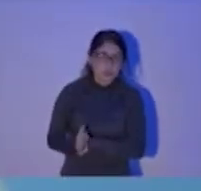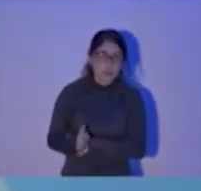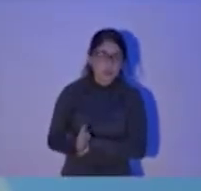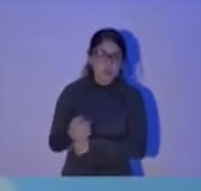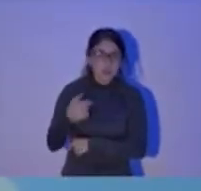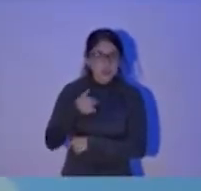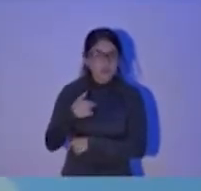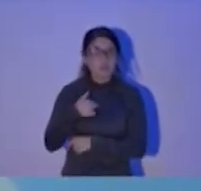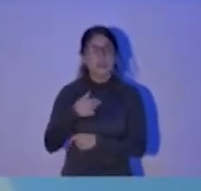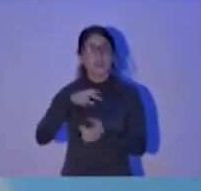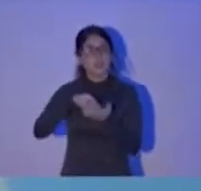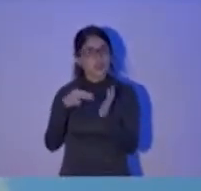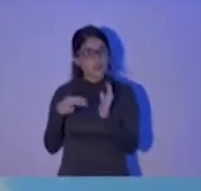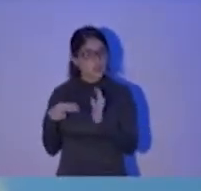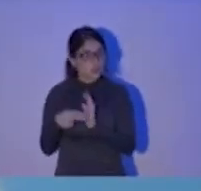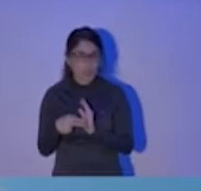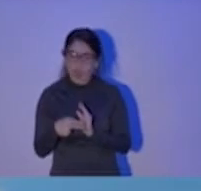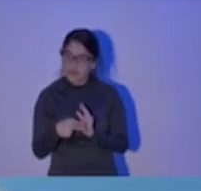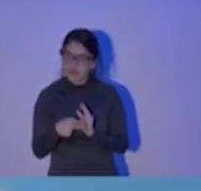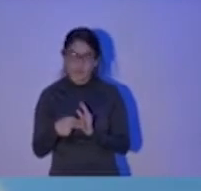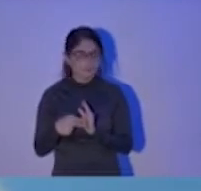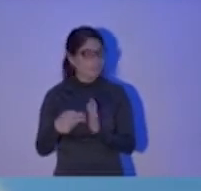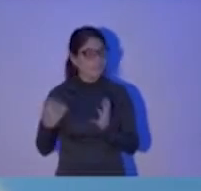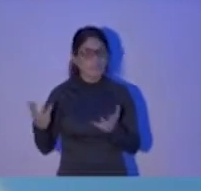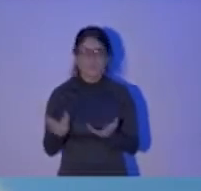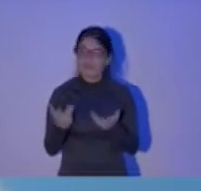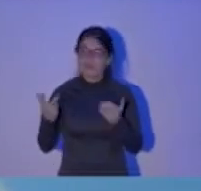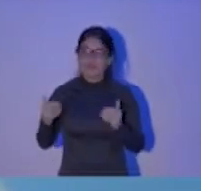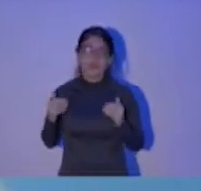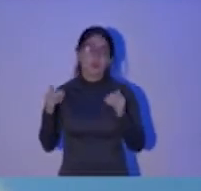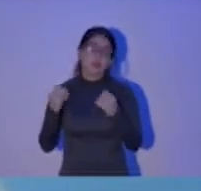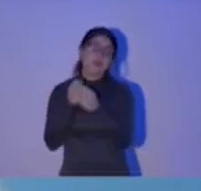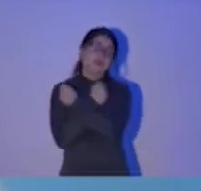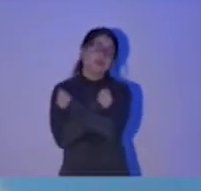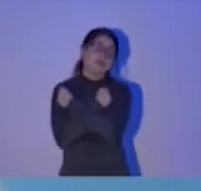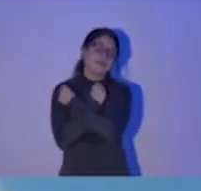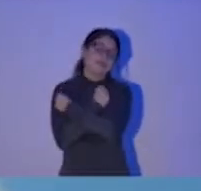tem um significado imenso. E a palavra final, um abraço, o meu